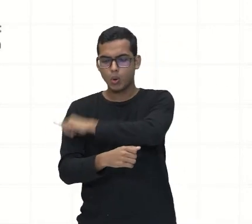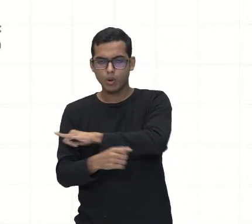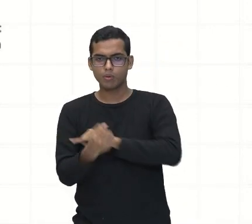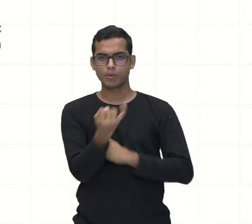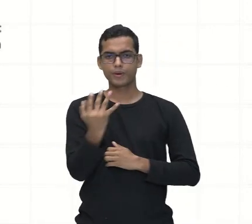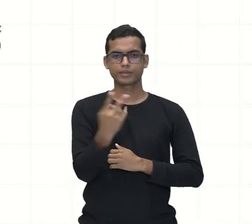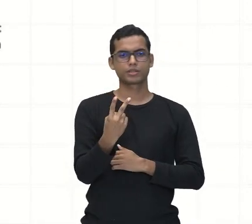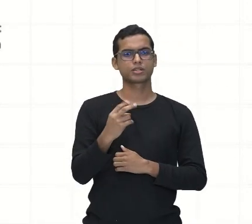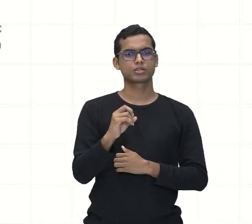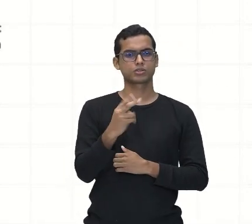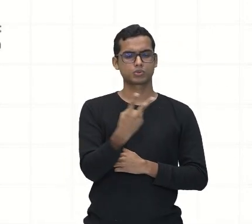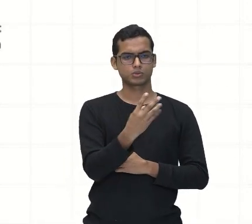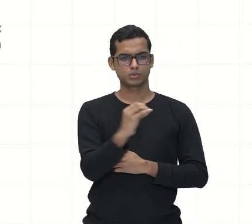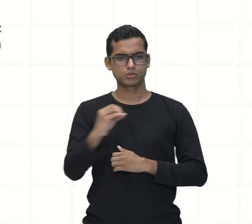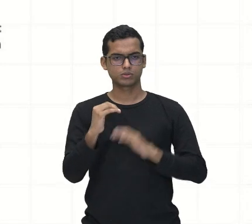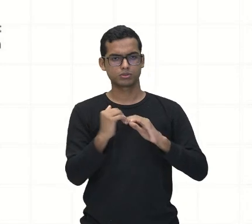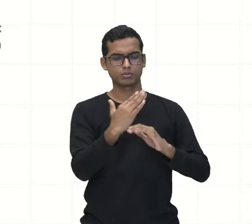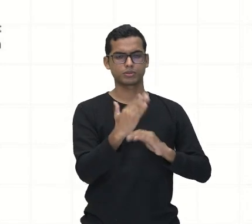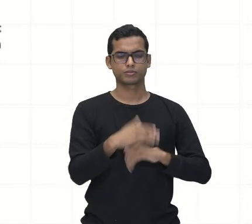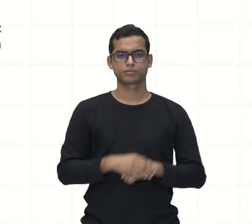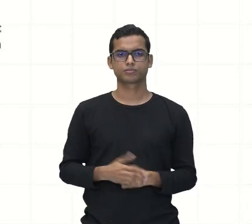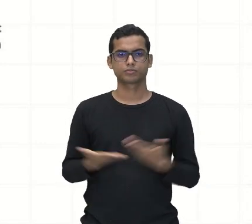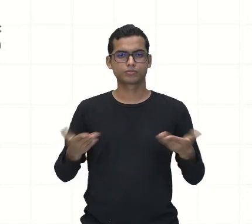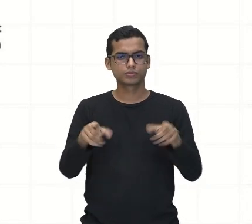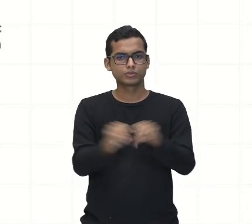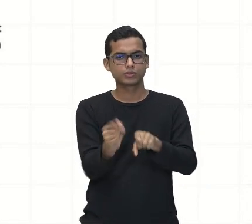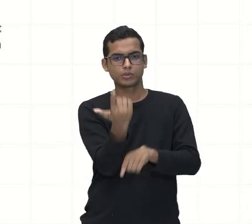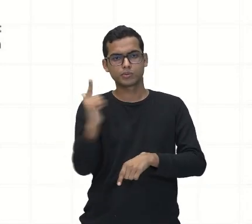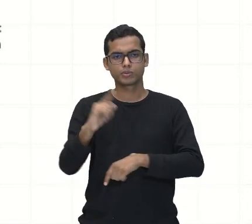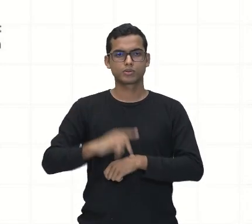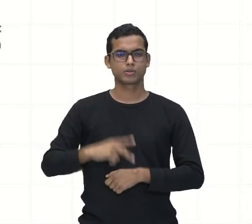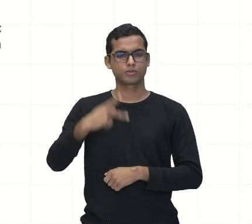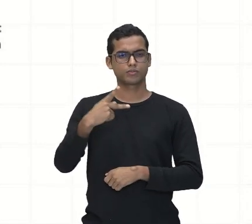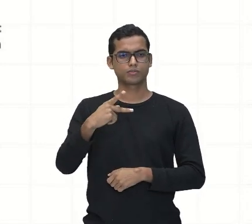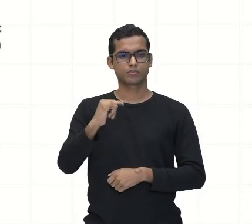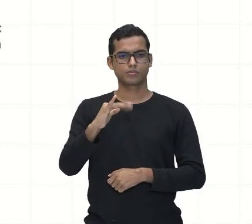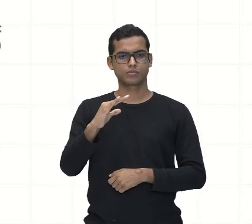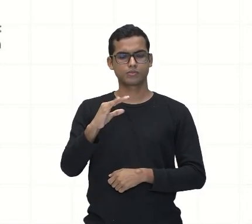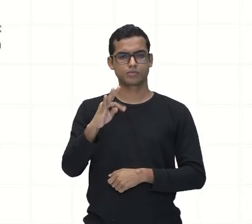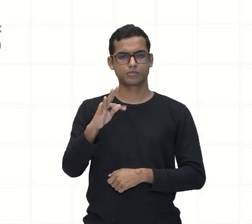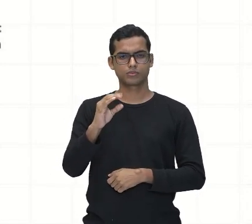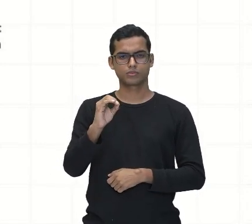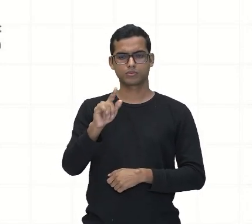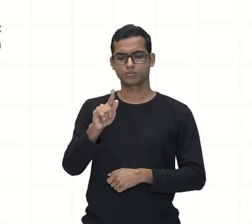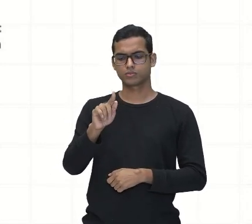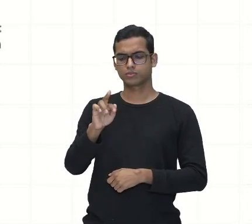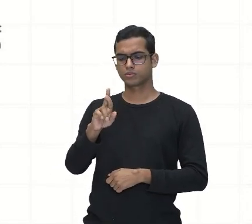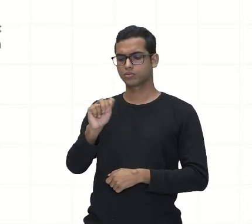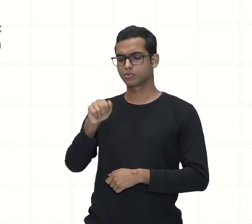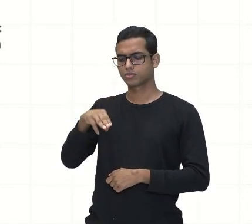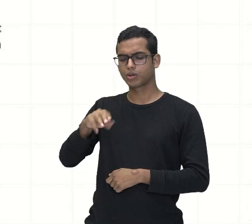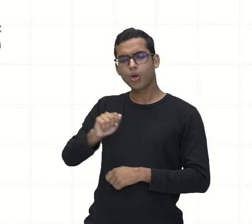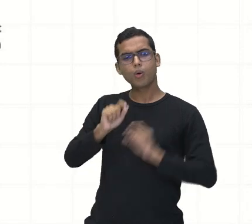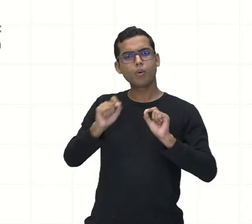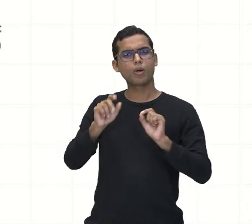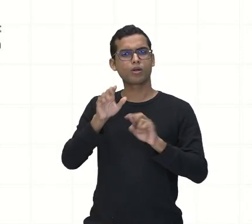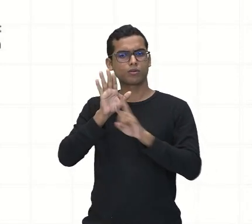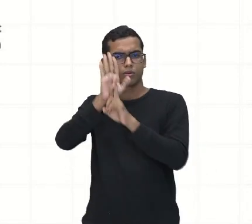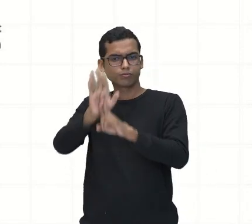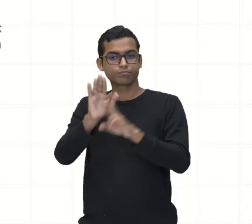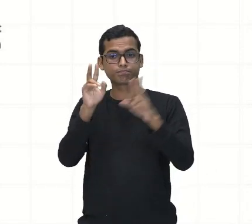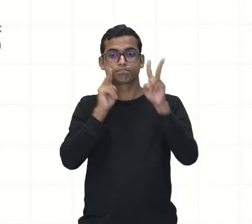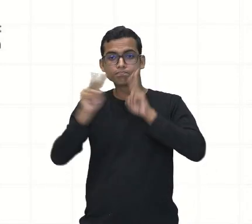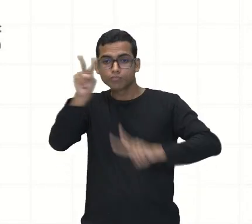o pictograma. Um pictograma gráfico é uma representação visual de